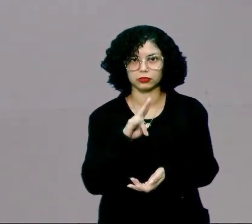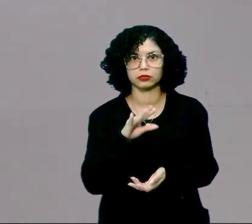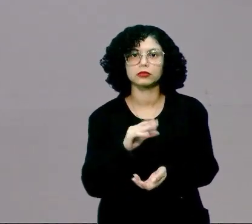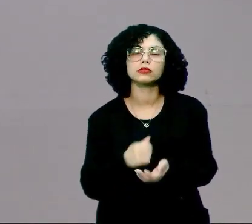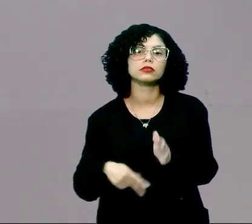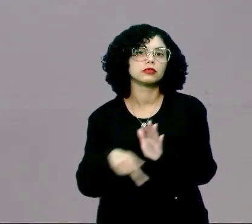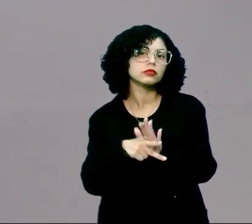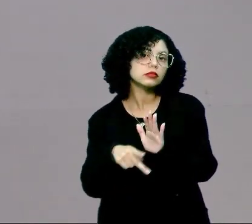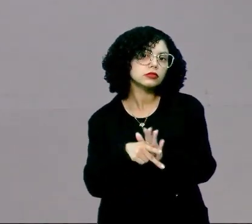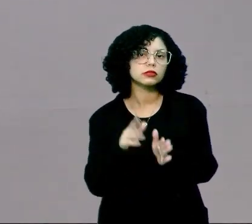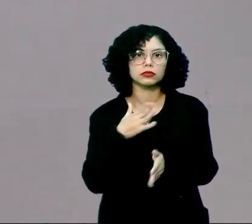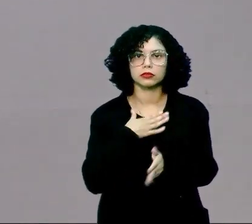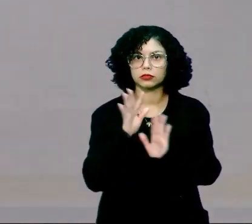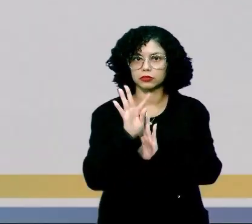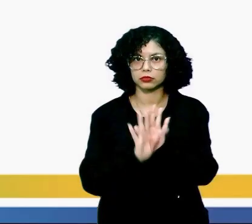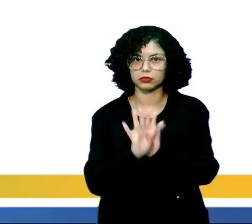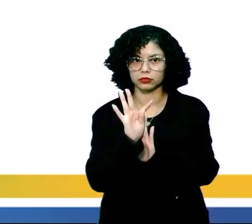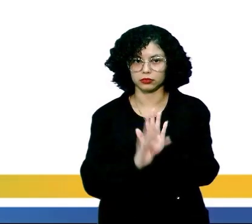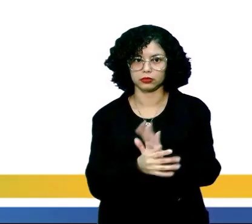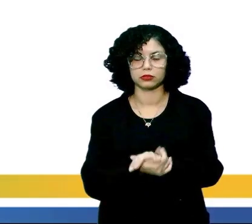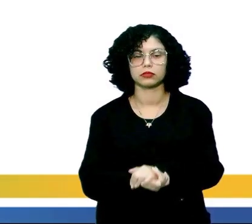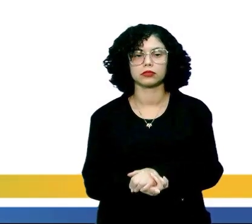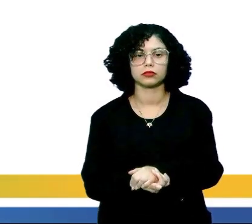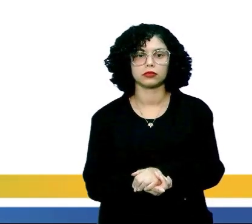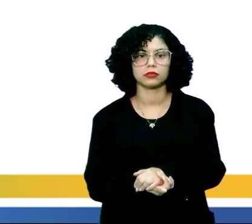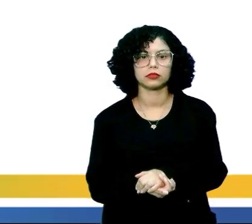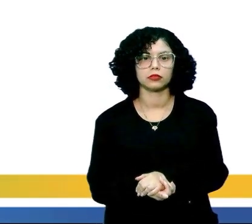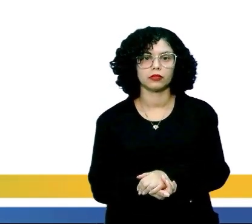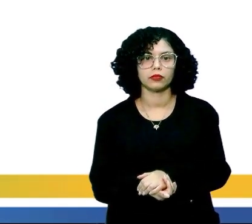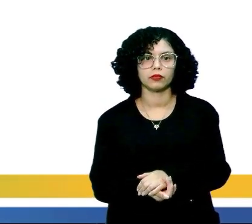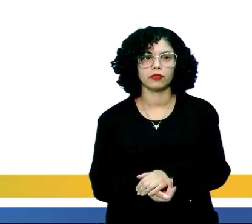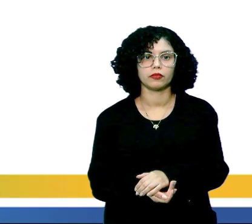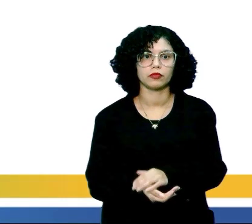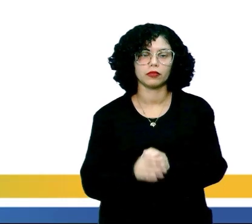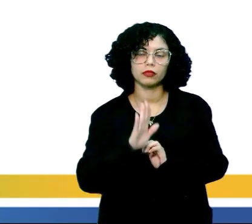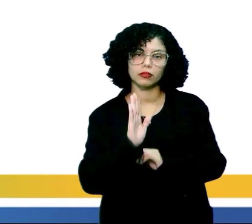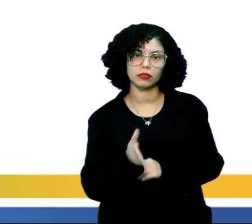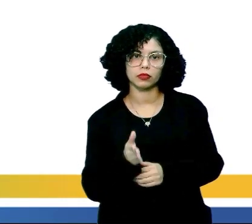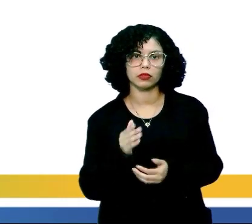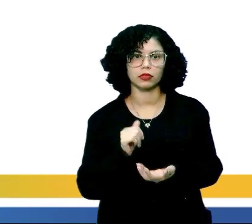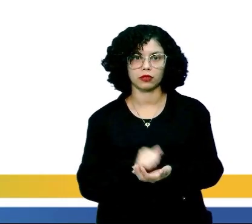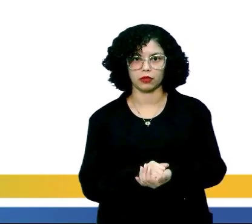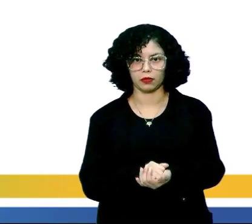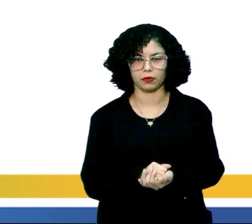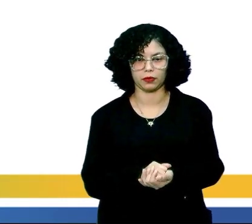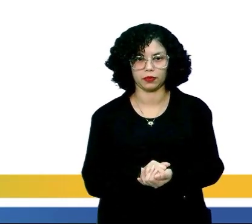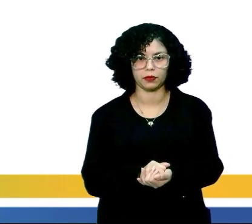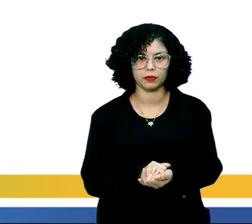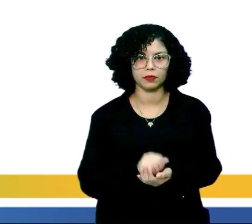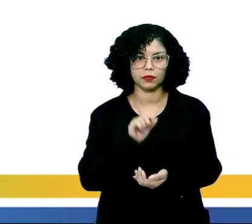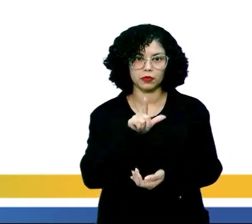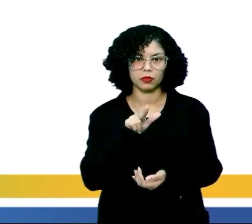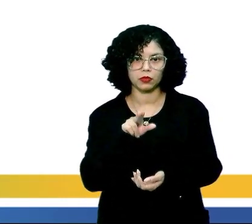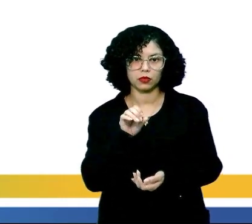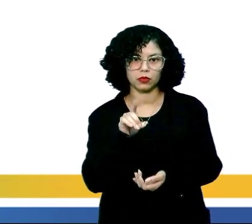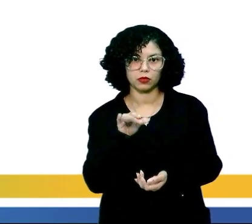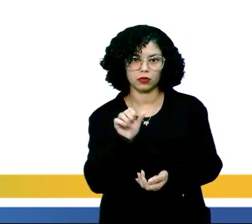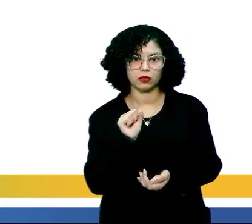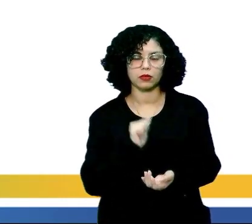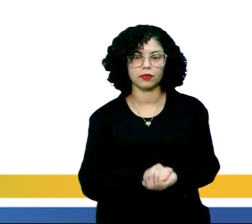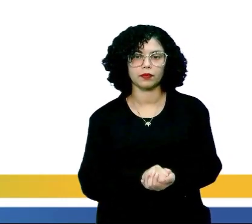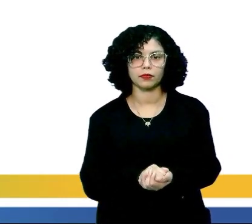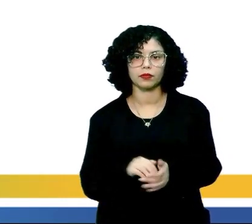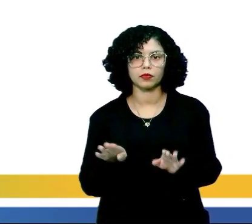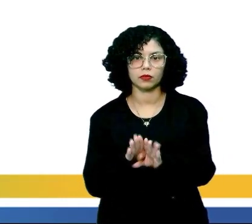e produzo o meu texto, tá bom? Já para o Luiz Gabriel, a gente